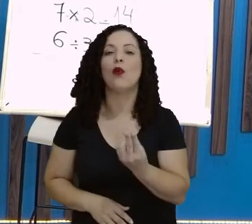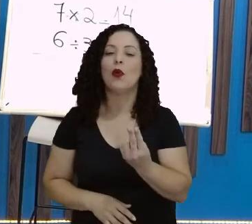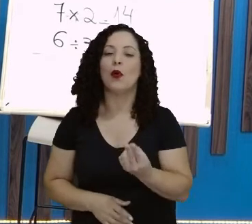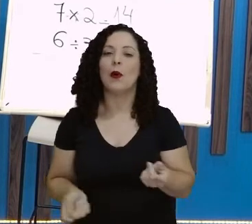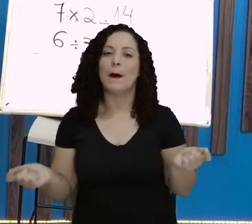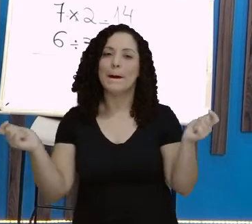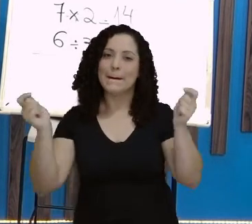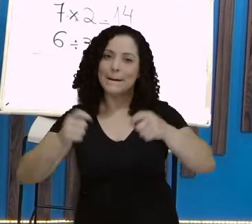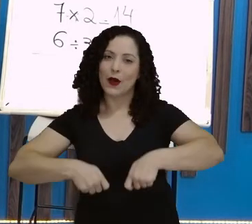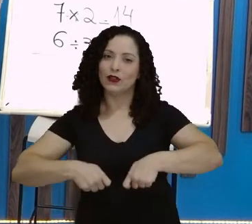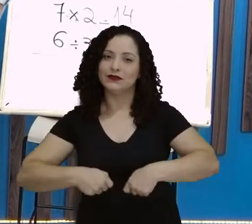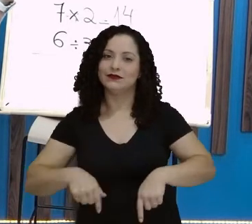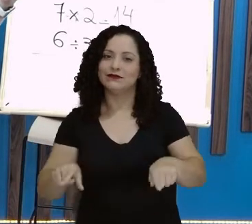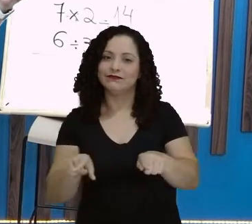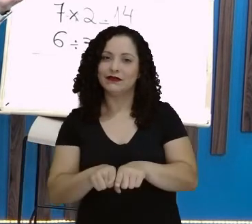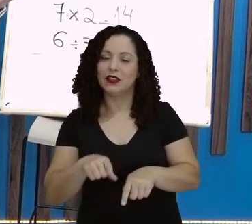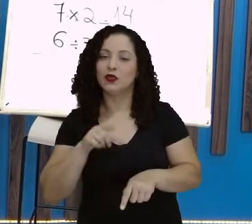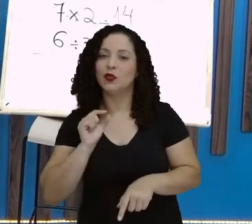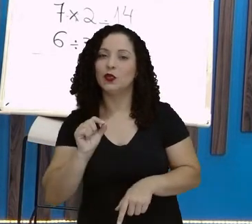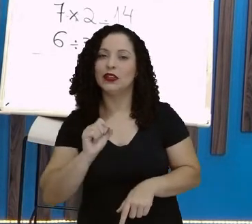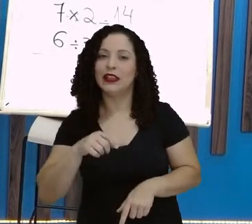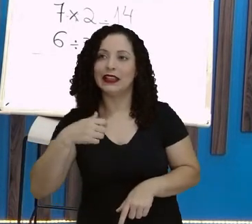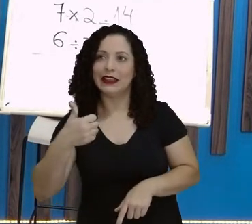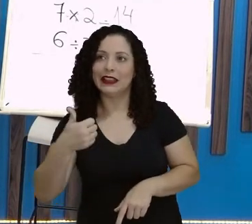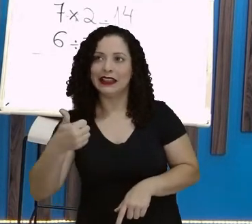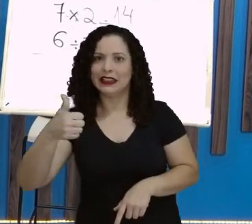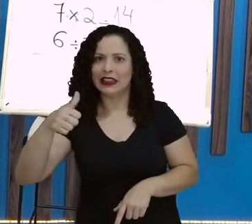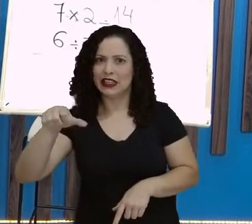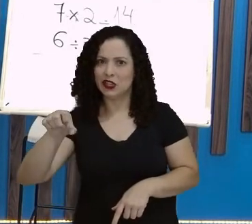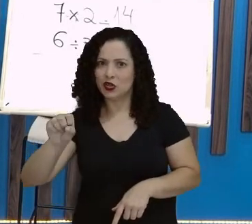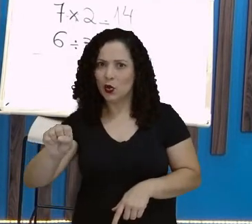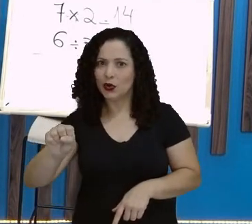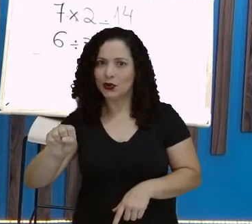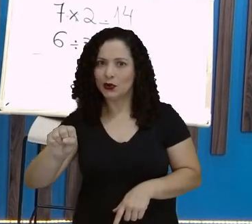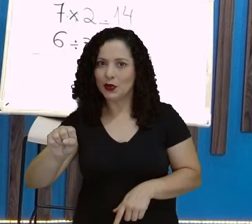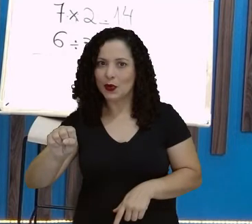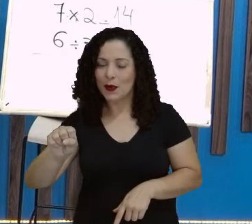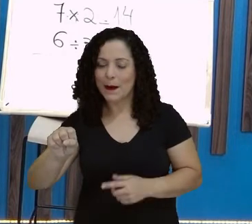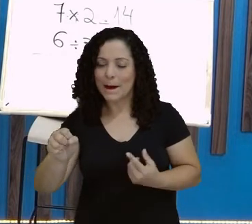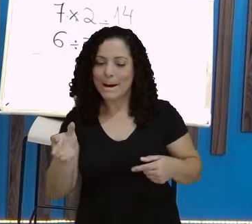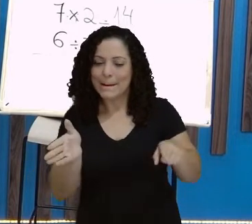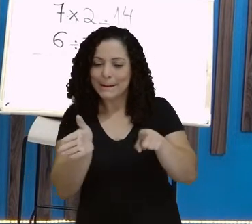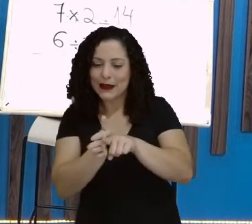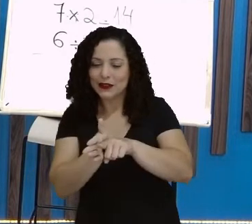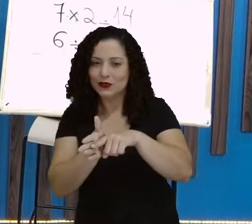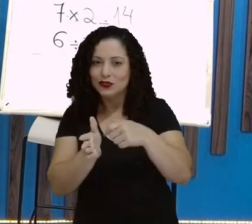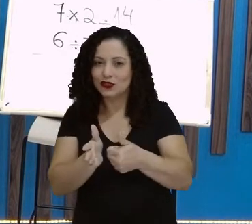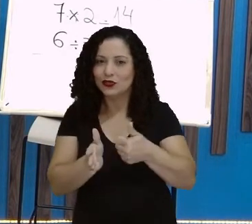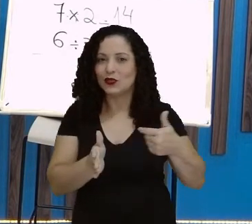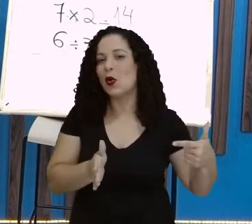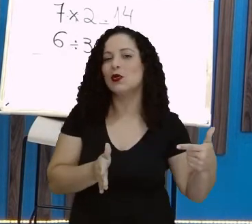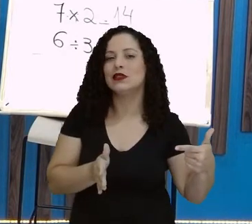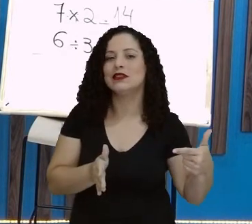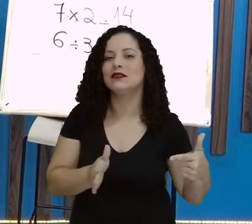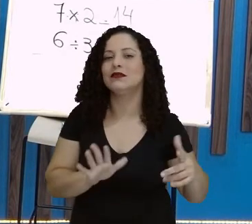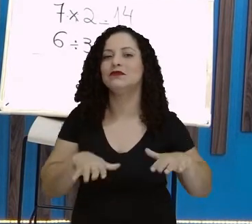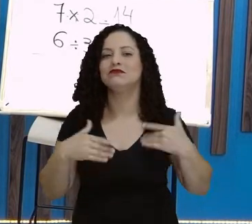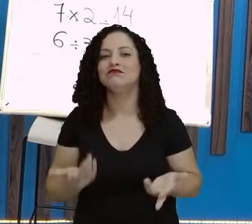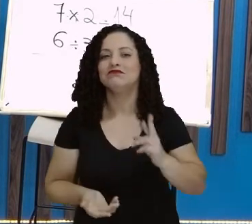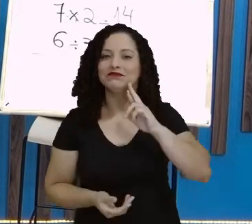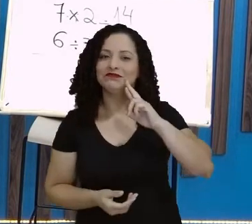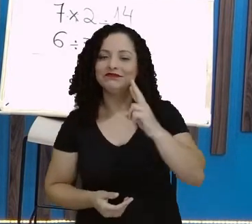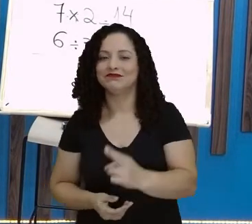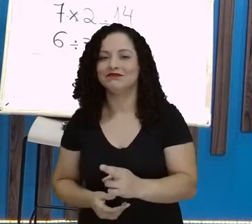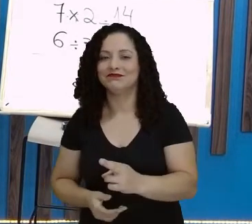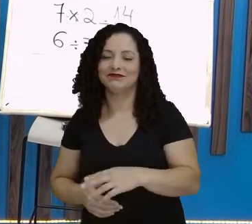resolver pegando 18 e tirando 12. E aí, quando é que vai chegar o resultado? Conta